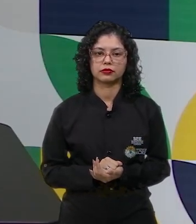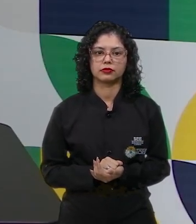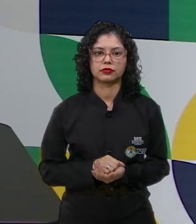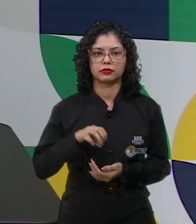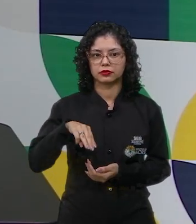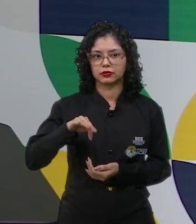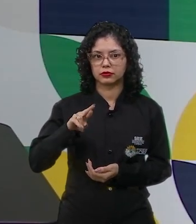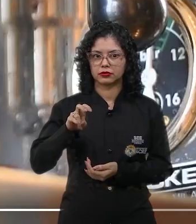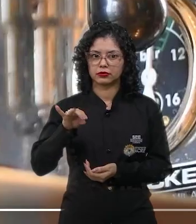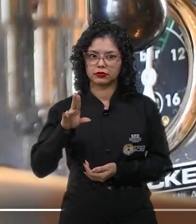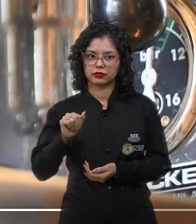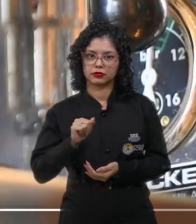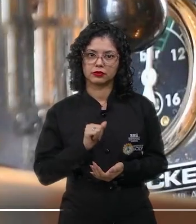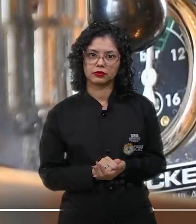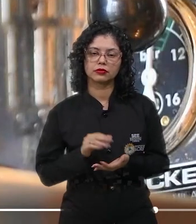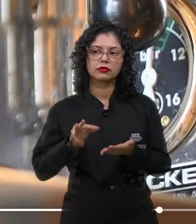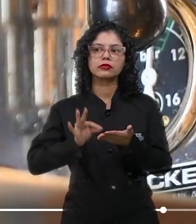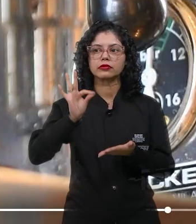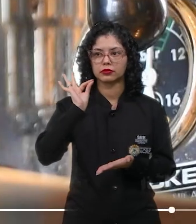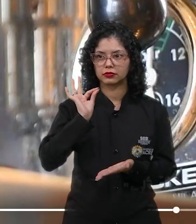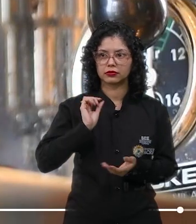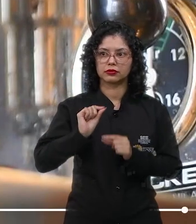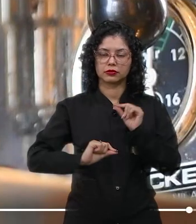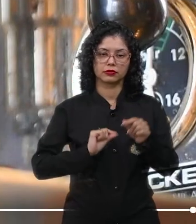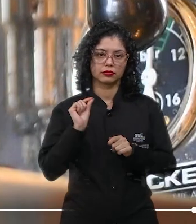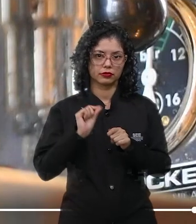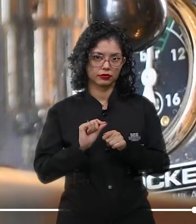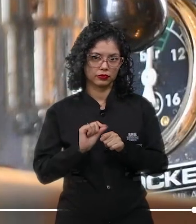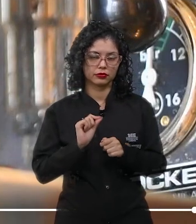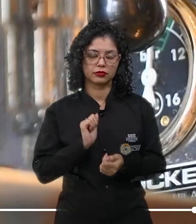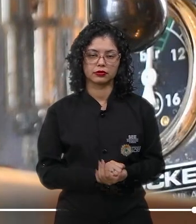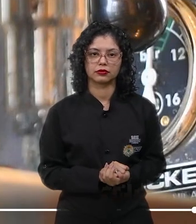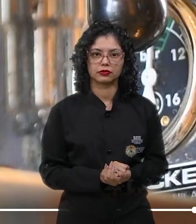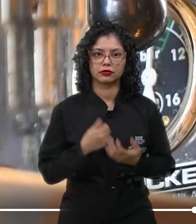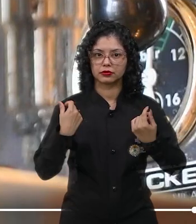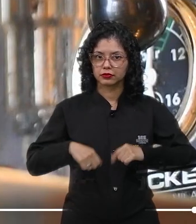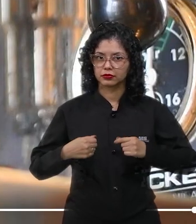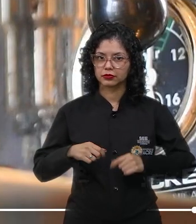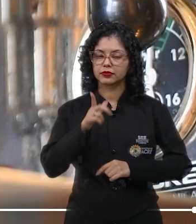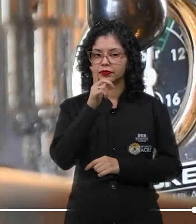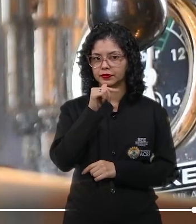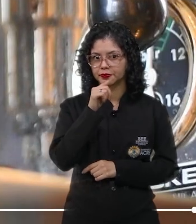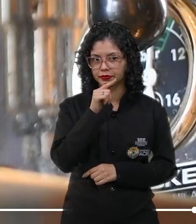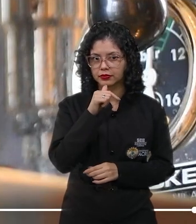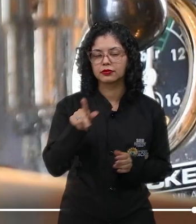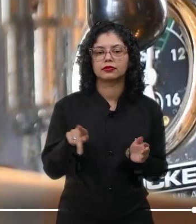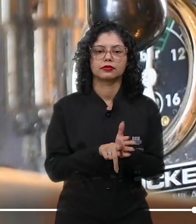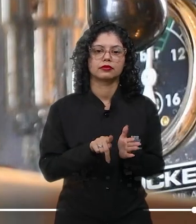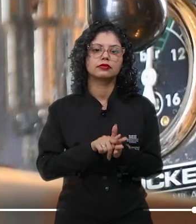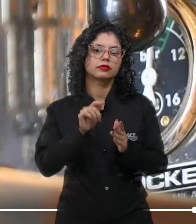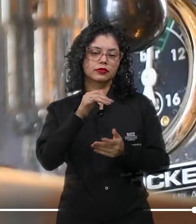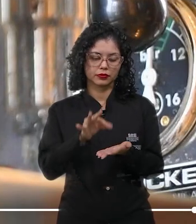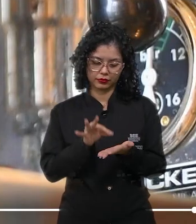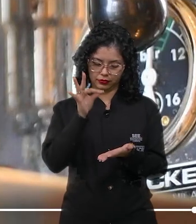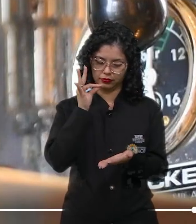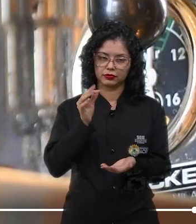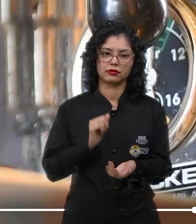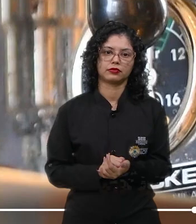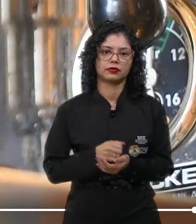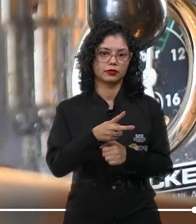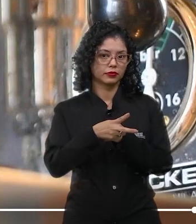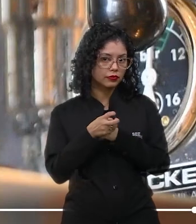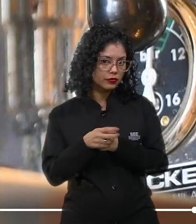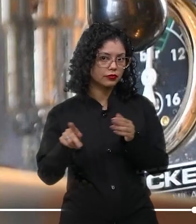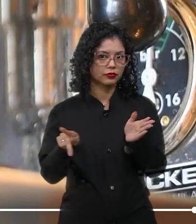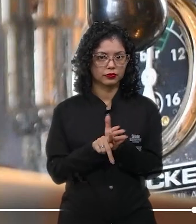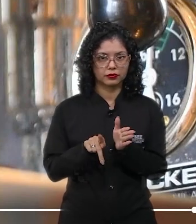gente. Eu amo um cafezinho. Então do que ela é feita, gente? Então ela vai precisar ali da água, né, que é o solvente do café, os filtros, né, que